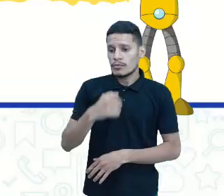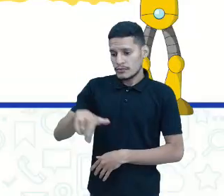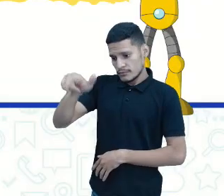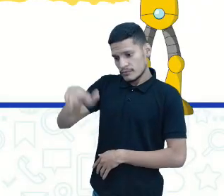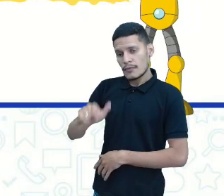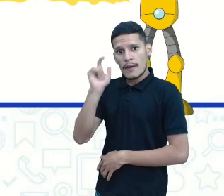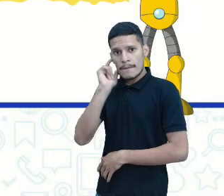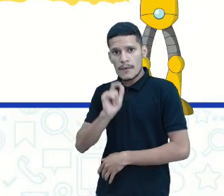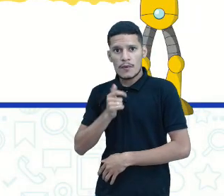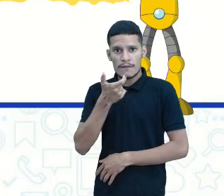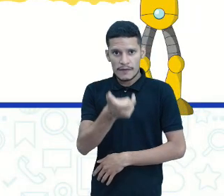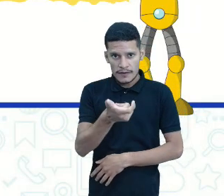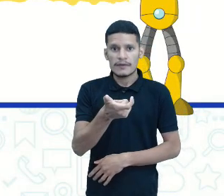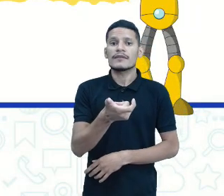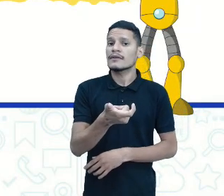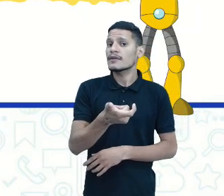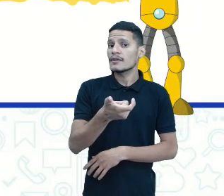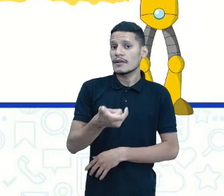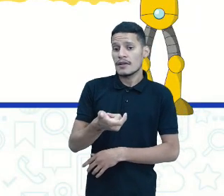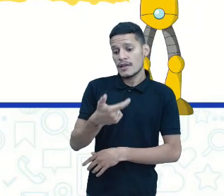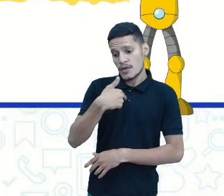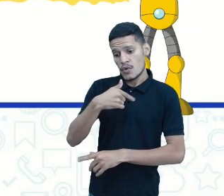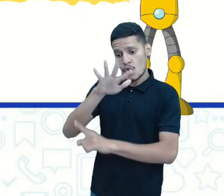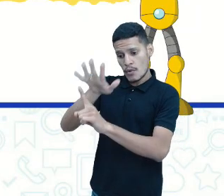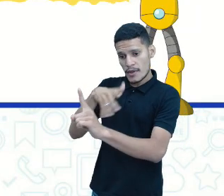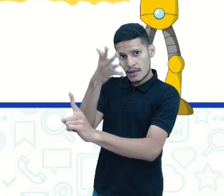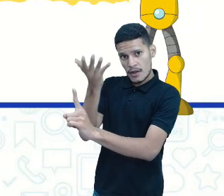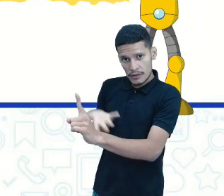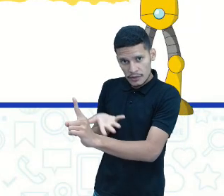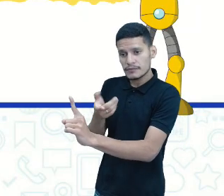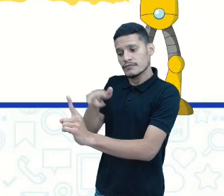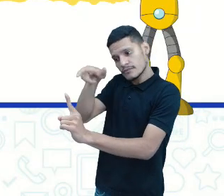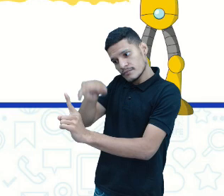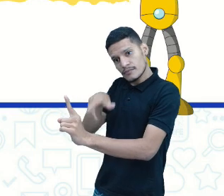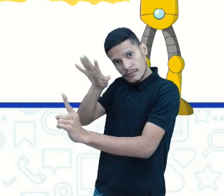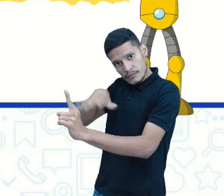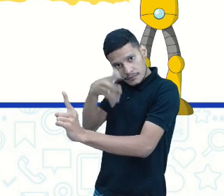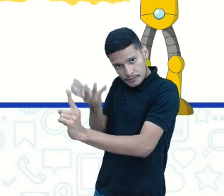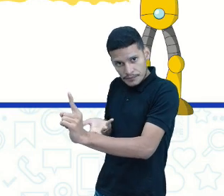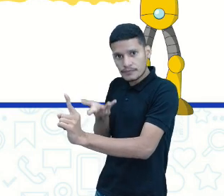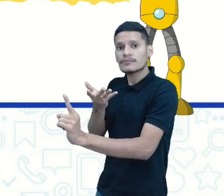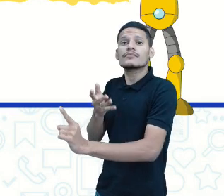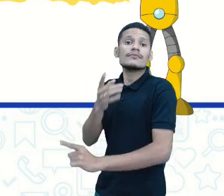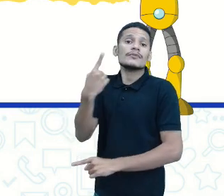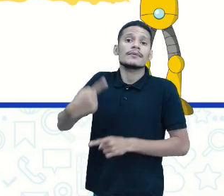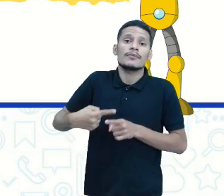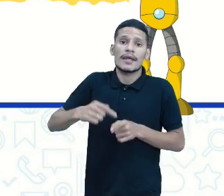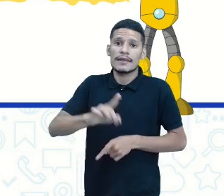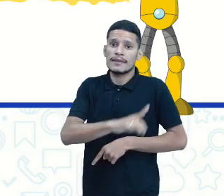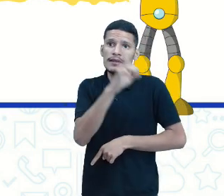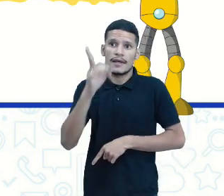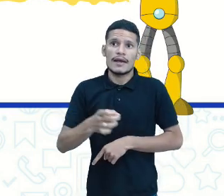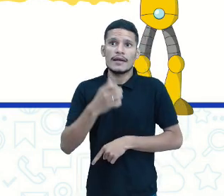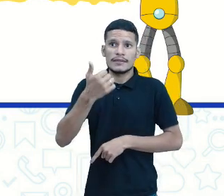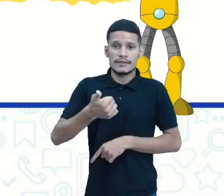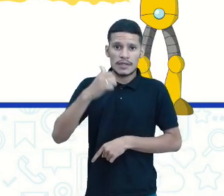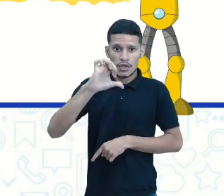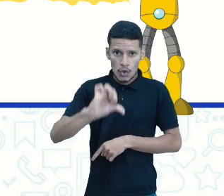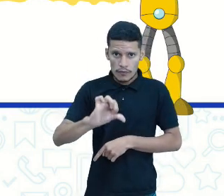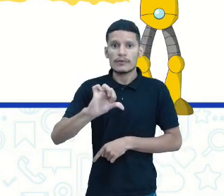Freire, fazendo essa homenagem, né? Nós sabemos que no próximo dia 19,